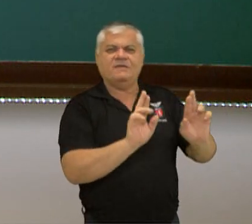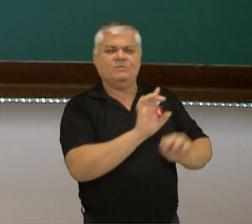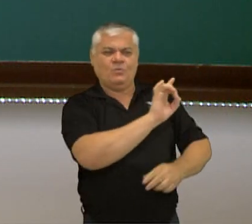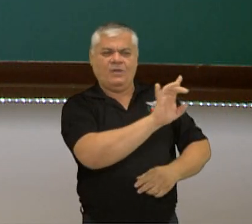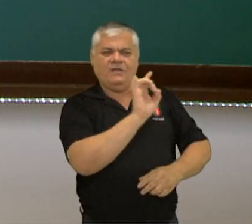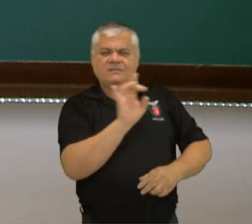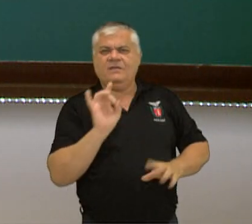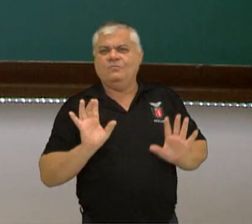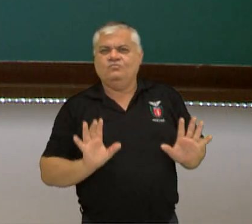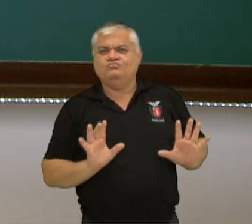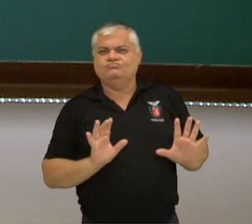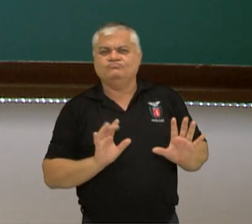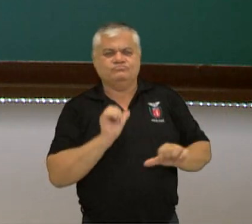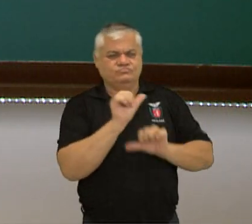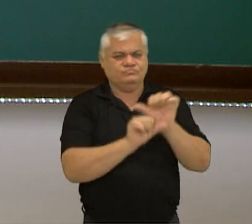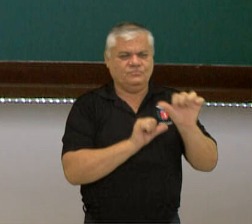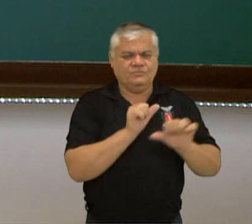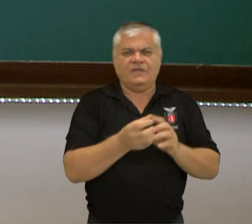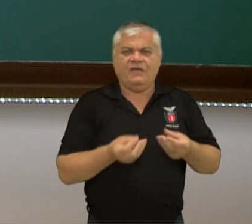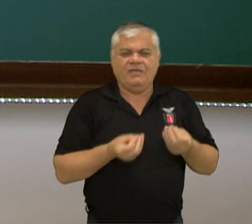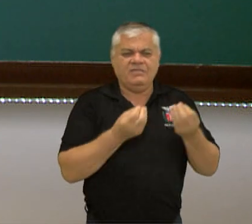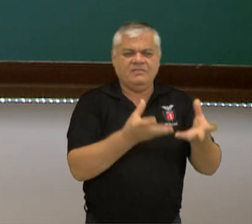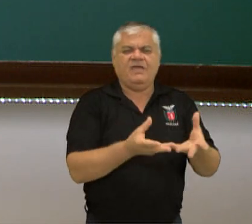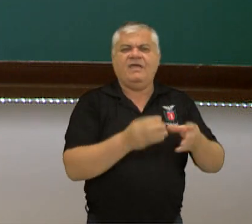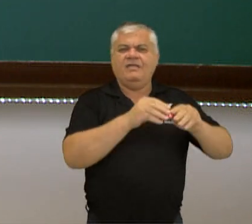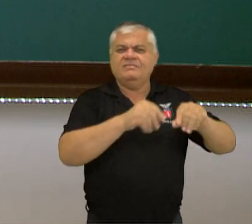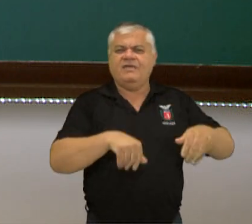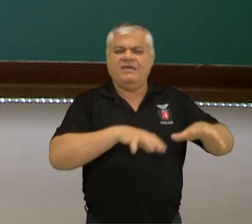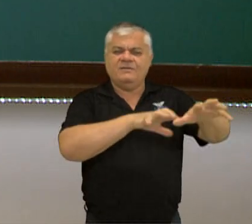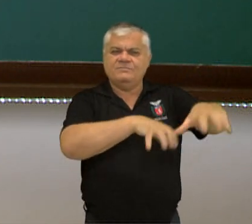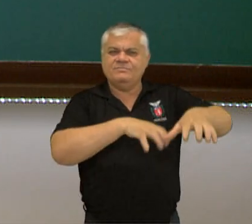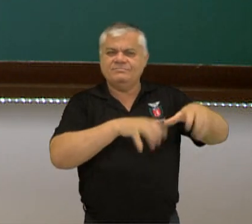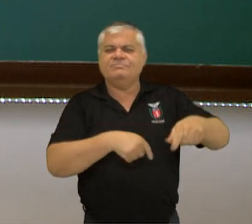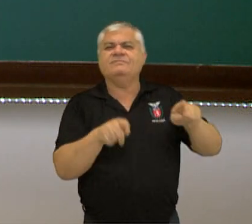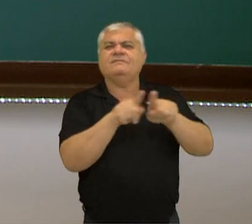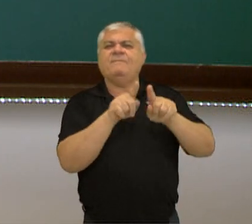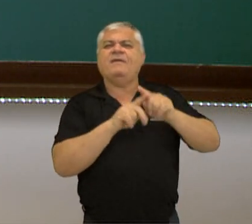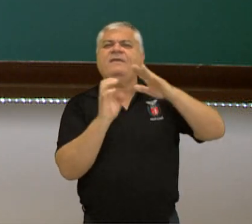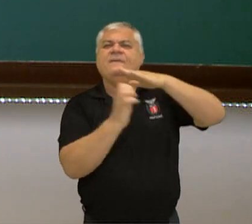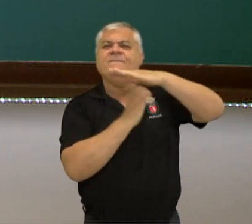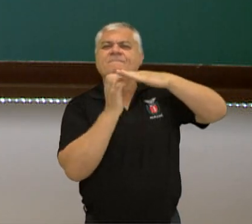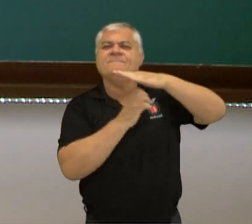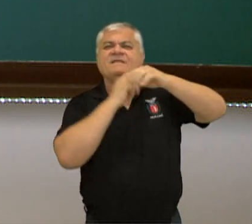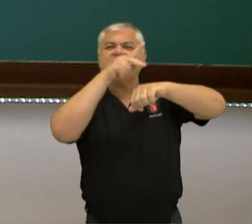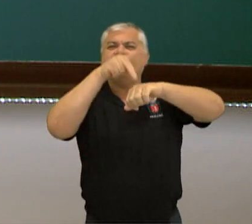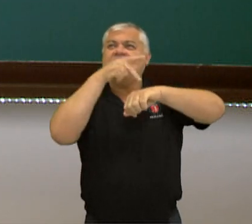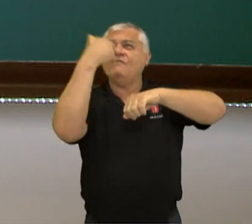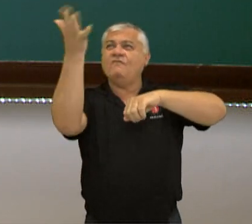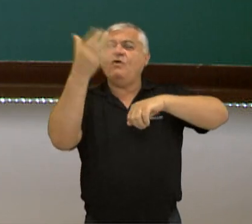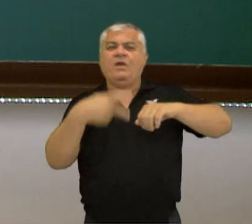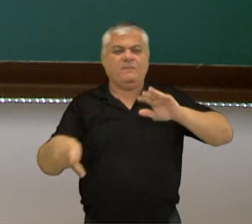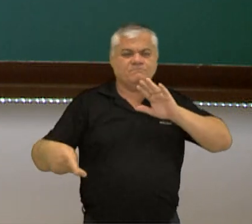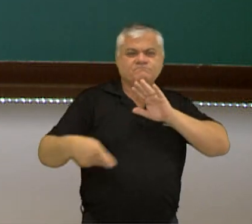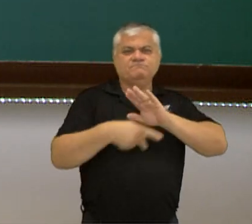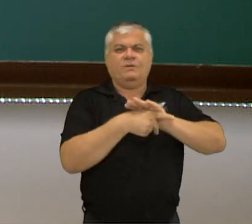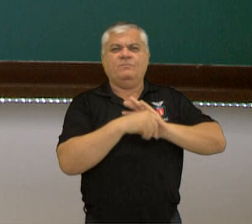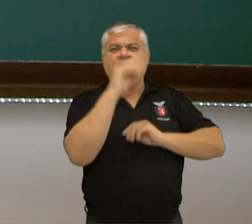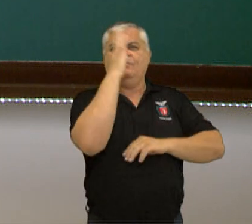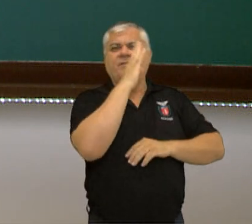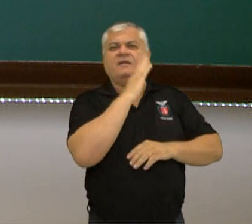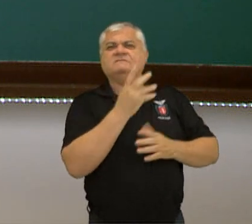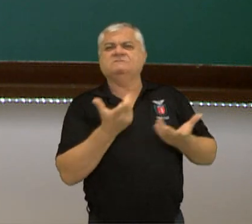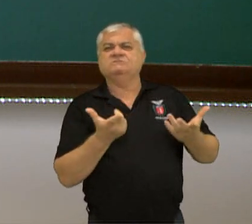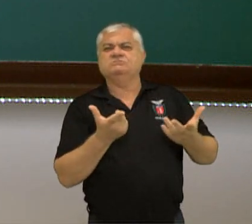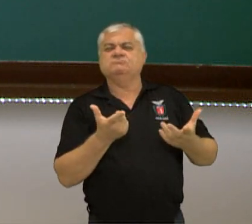individuais e com a reforma agrária, a nacionalização de empresas estrangeiras. Esses grupos disputaram a atenção neste curto